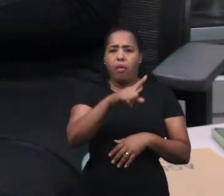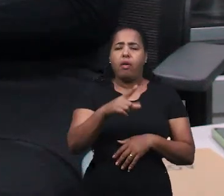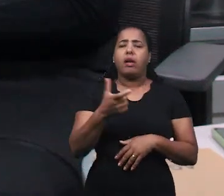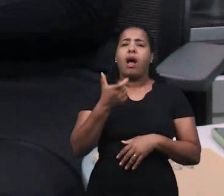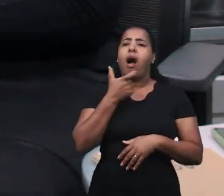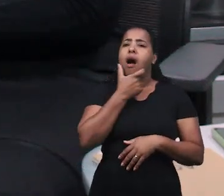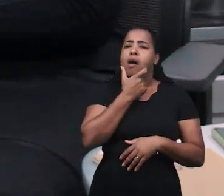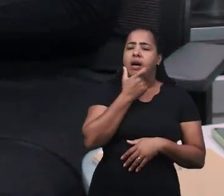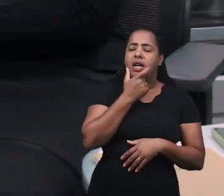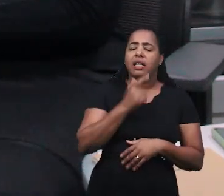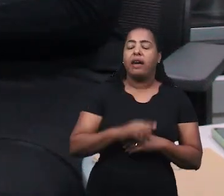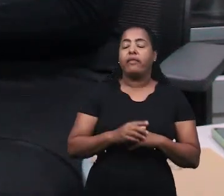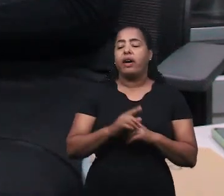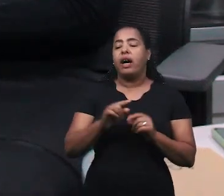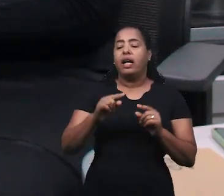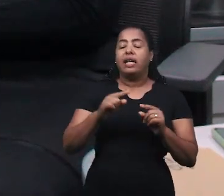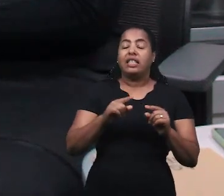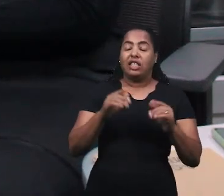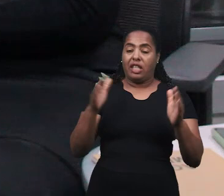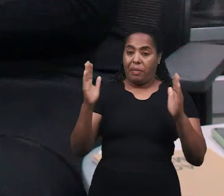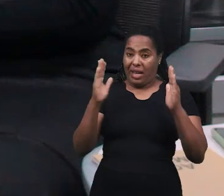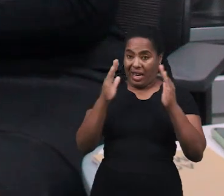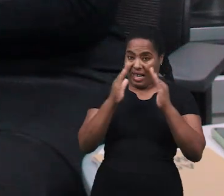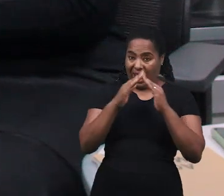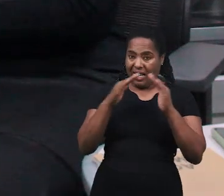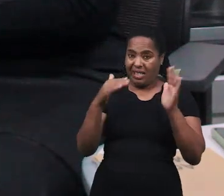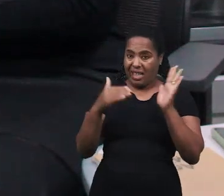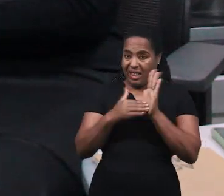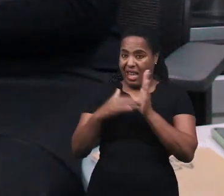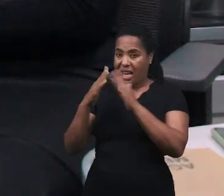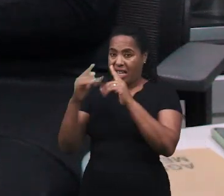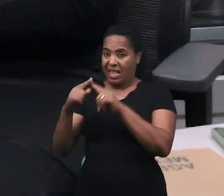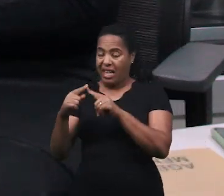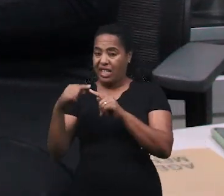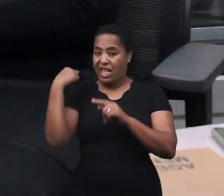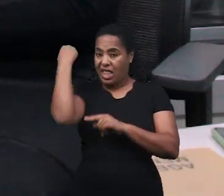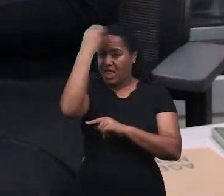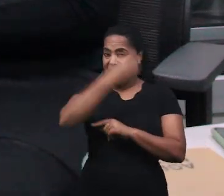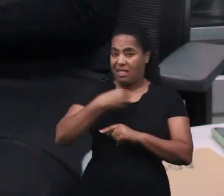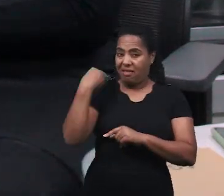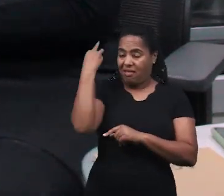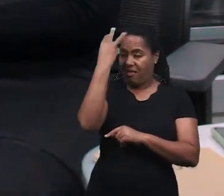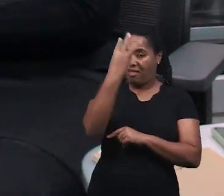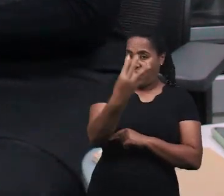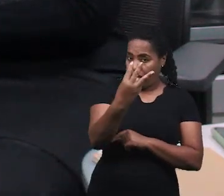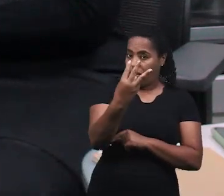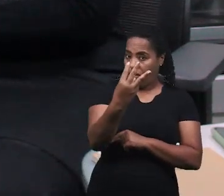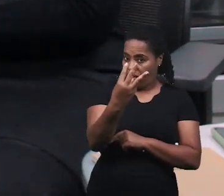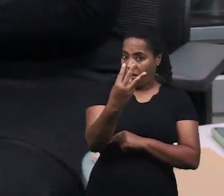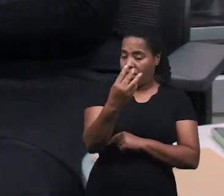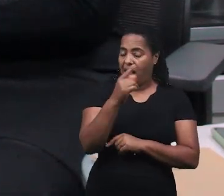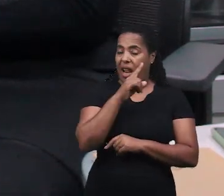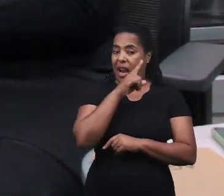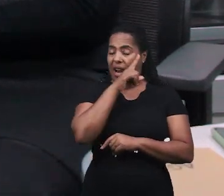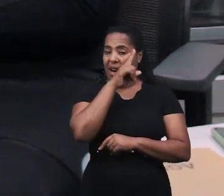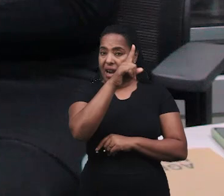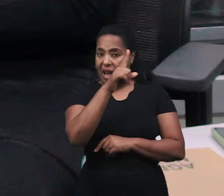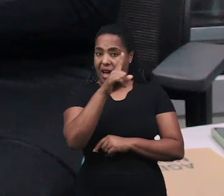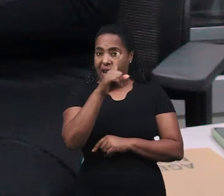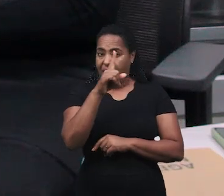eu levo 3 horas de casa até a igreja. E no inverno inglês, nós estamos falando de